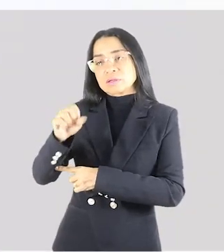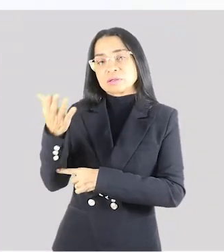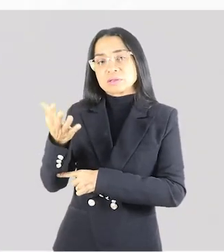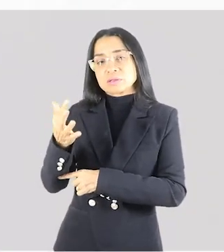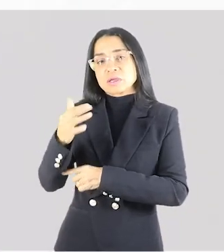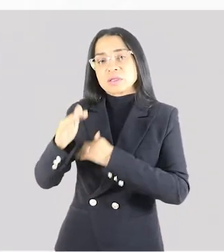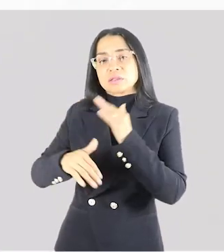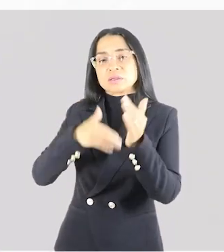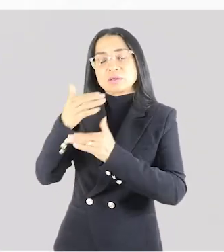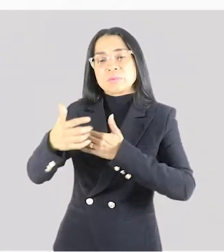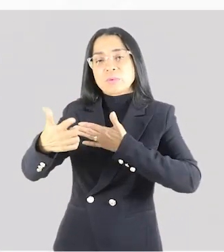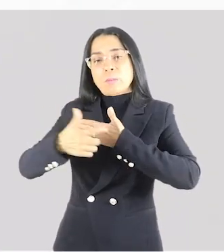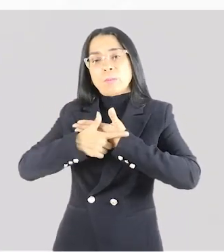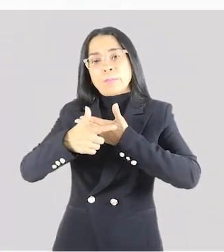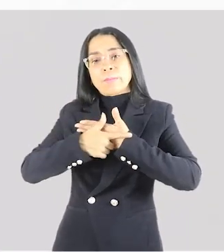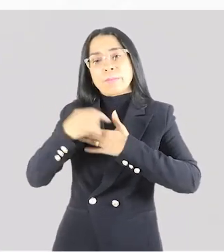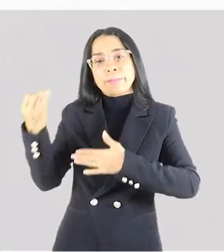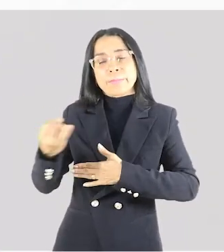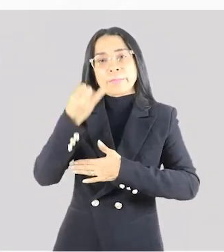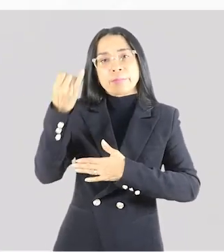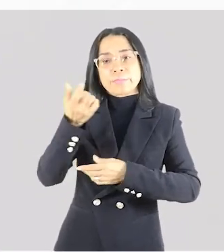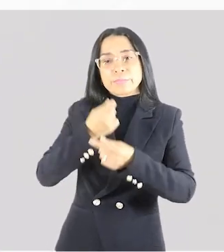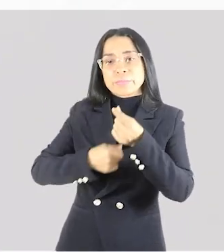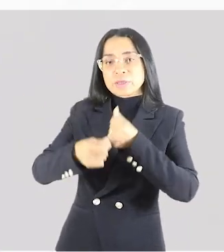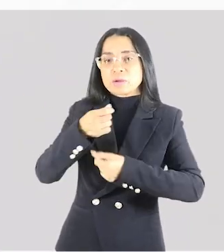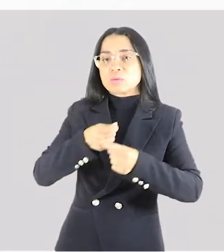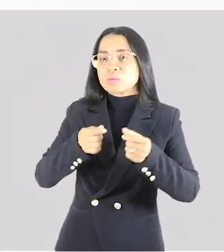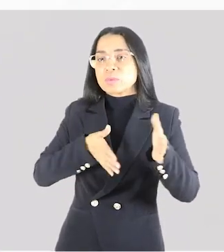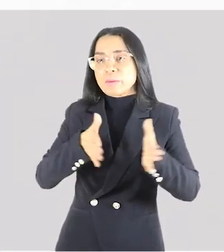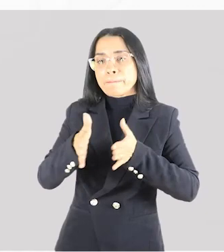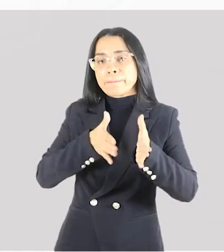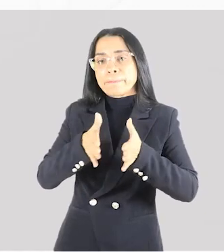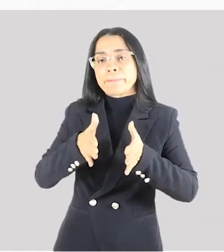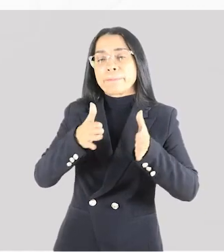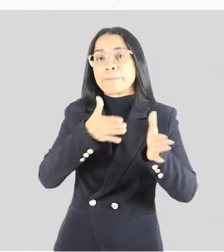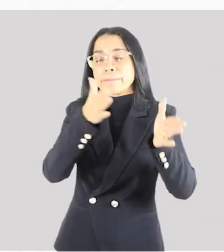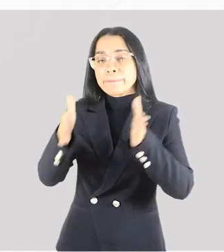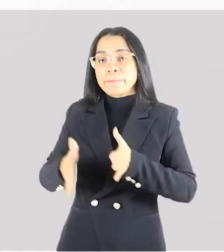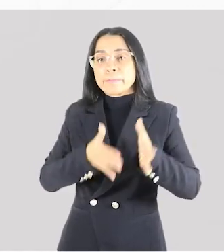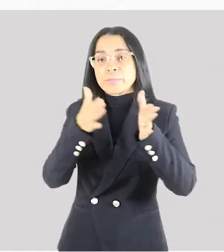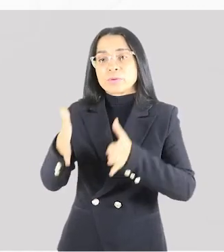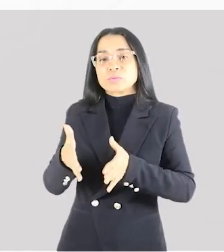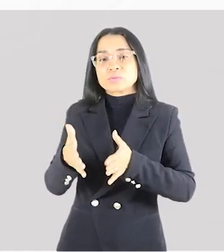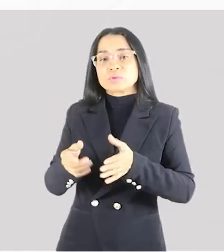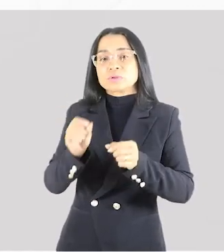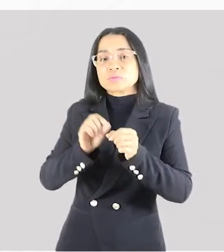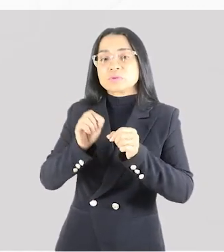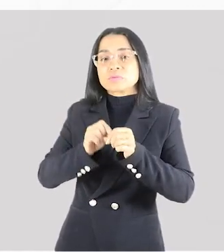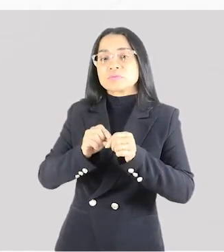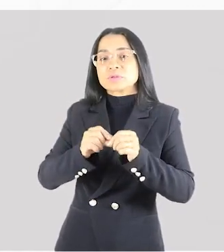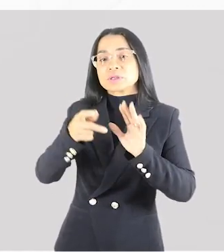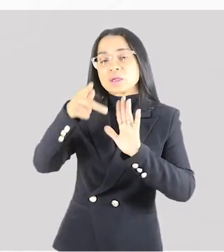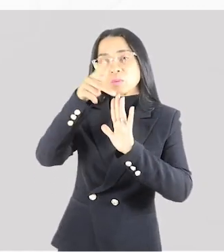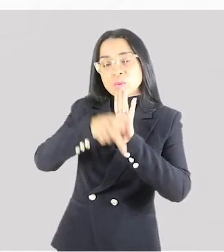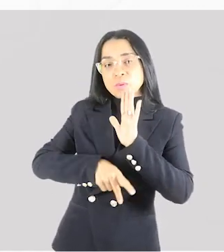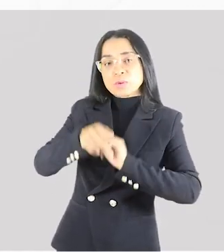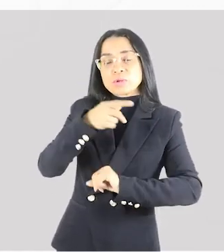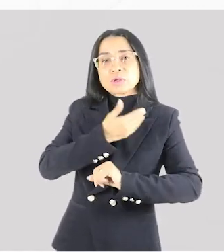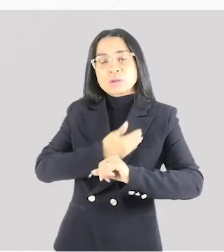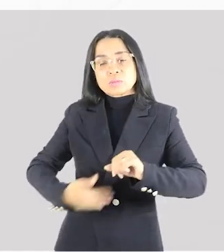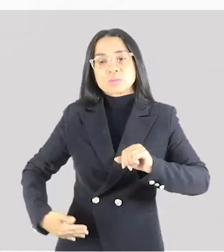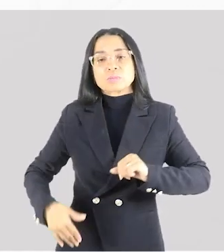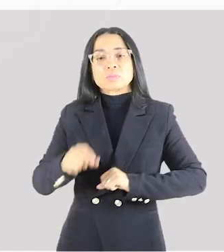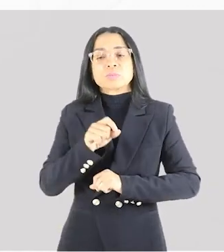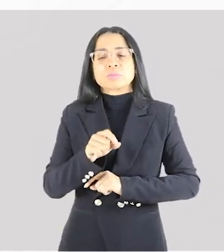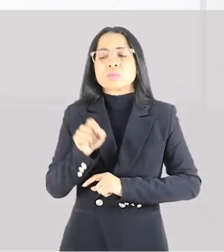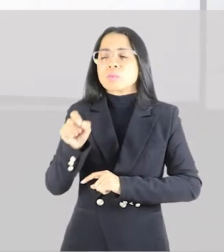projetos públicos. Então, os camponeses, eles colocavam a mão na massa, era eles que produziam o alimento, era eles que trabalhavam.